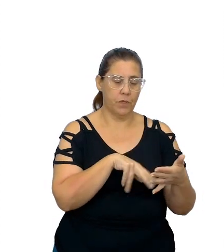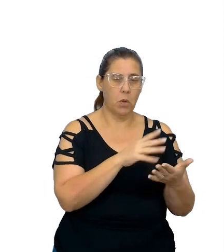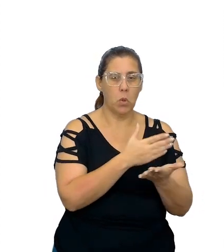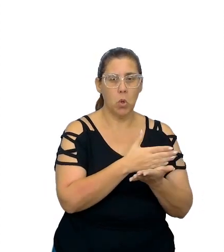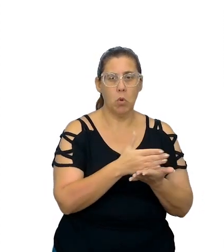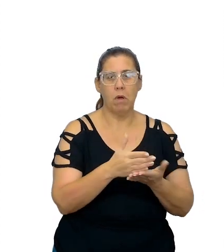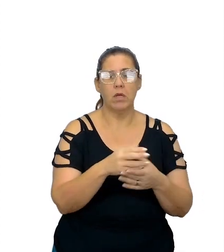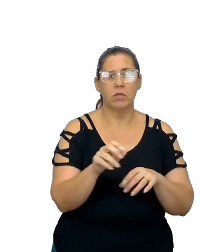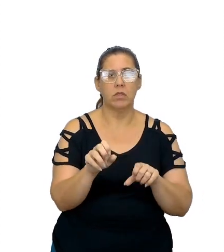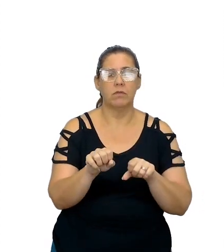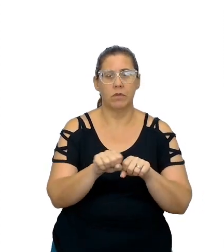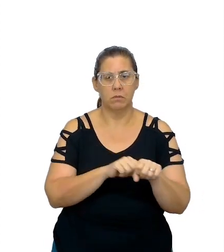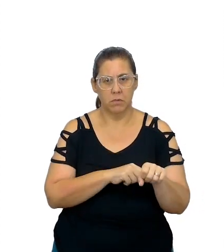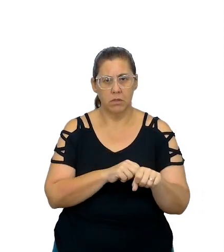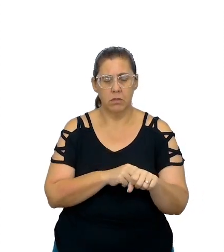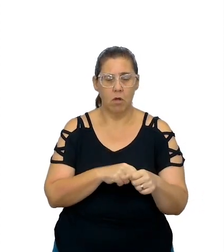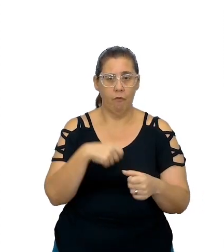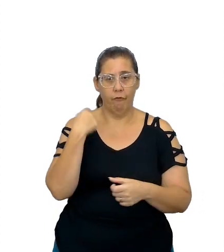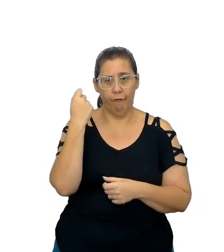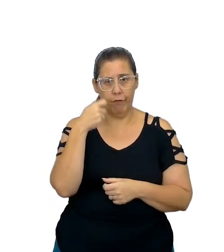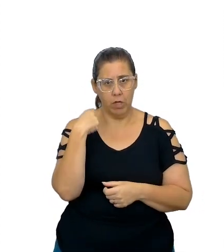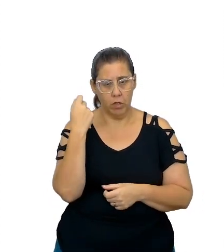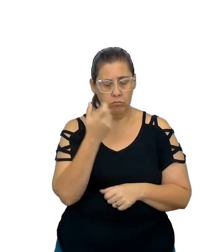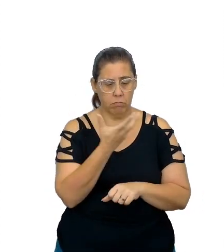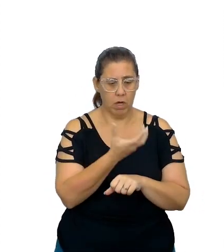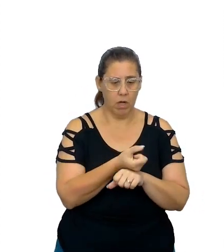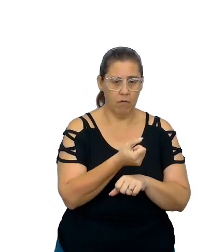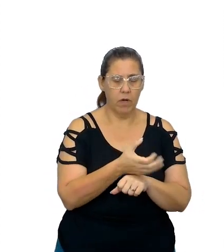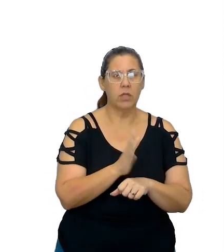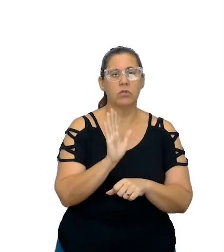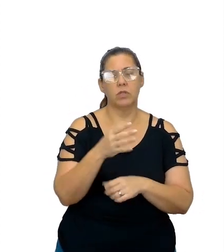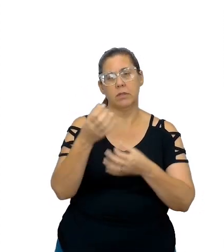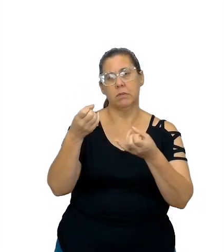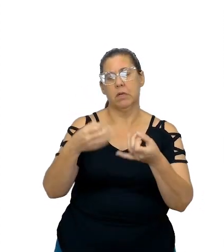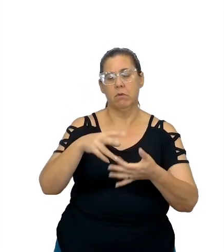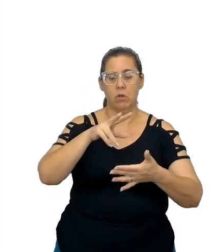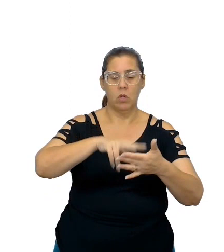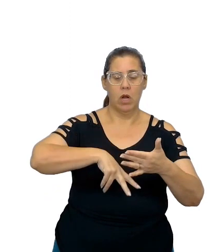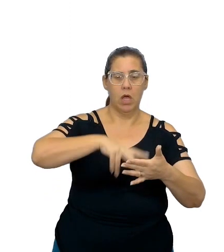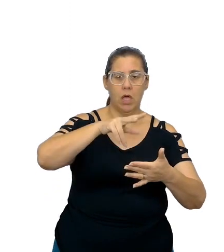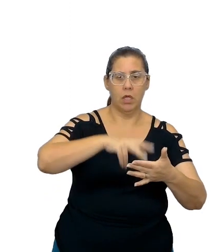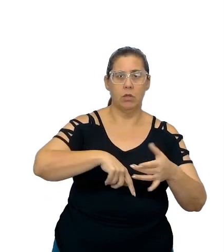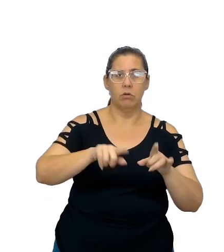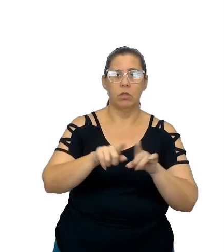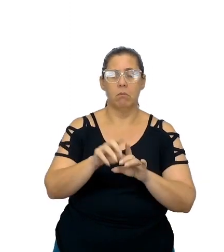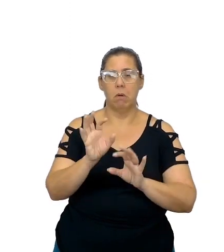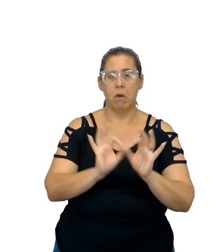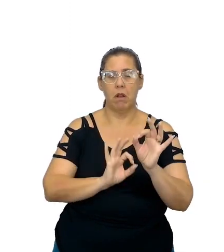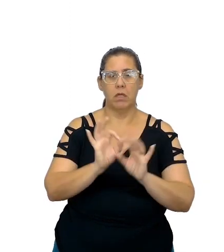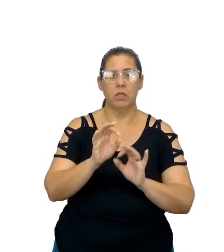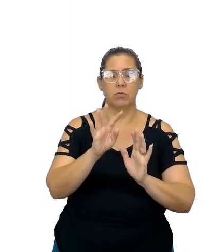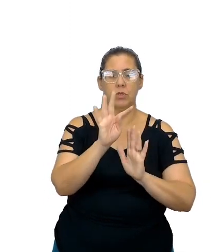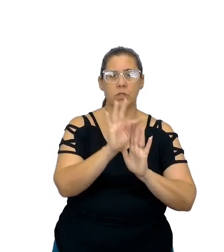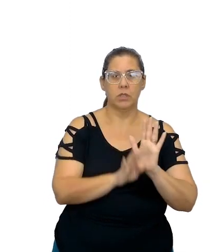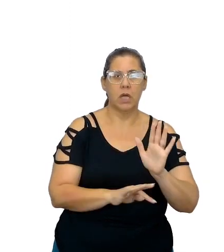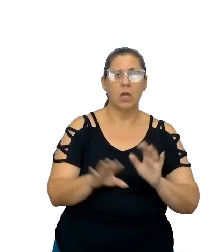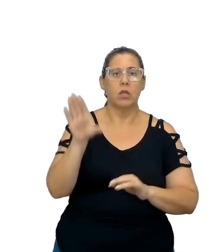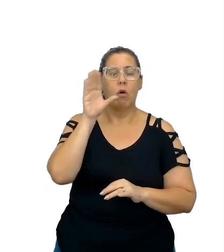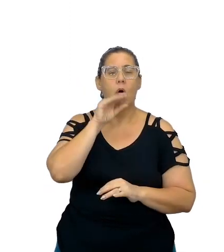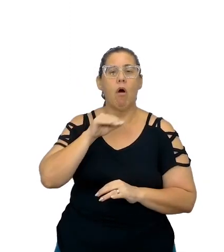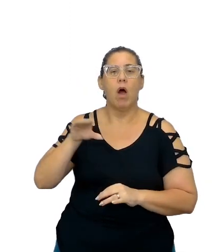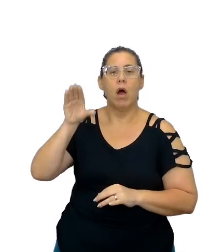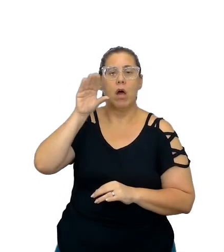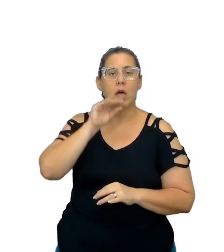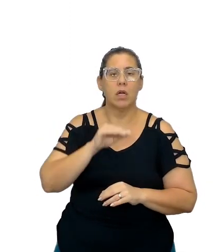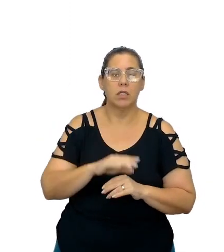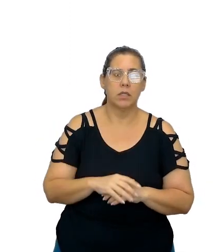nossa formação, né, vídeos gravados já falando de leitura e falando de produção textual, falando de oralidade,